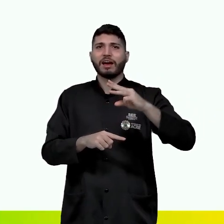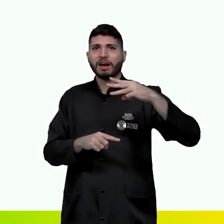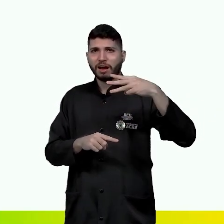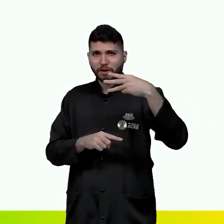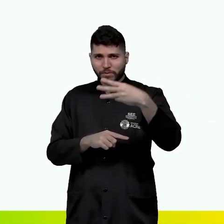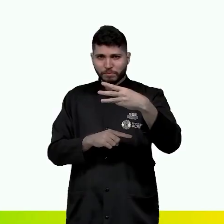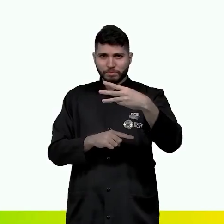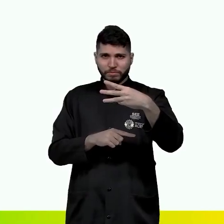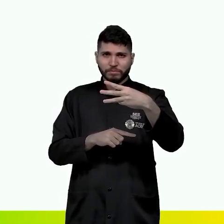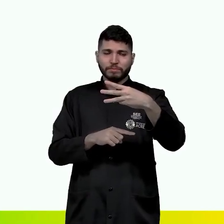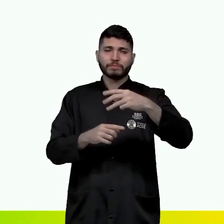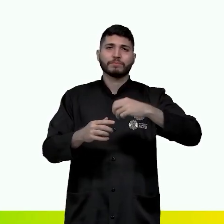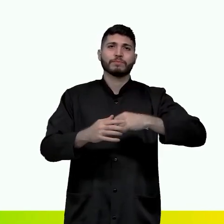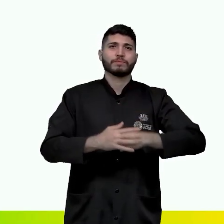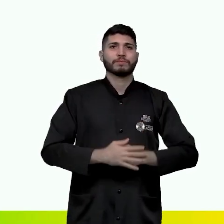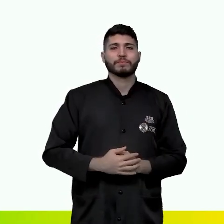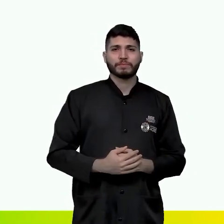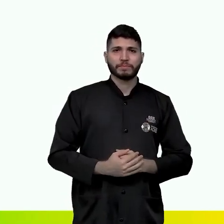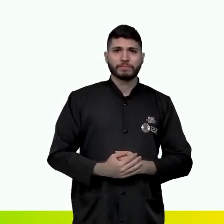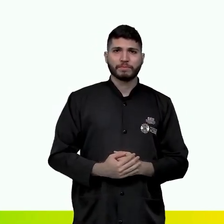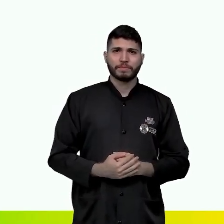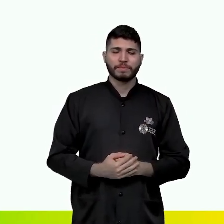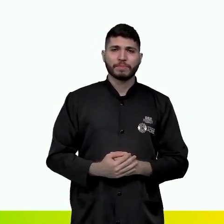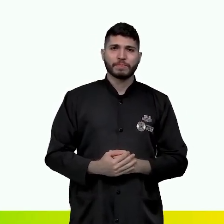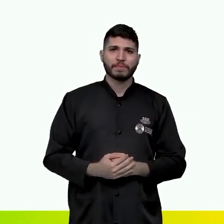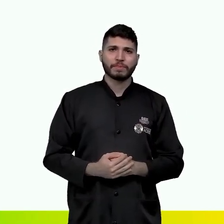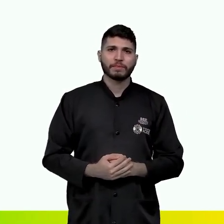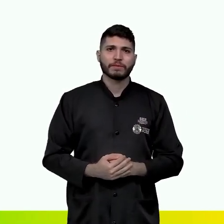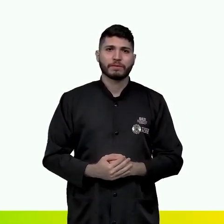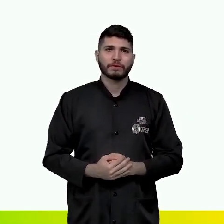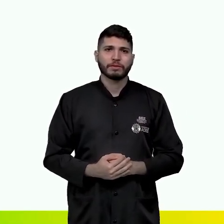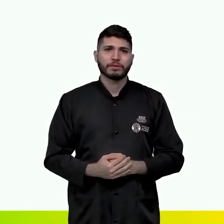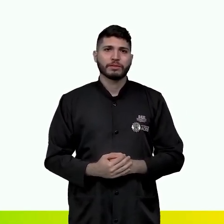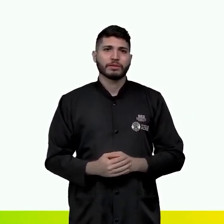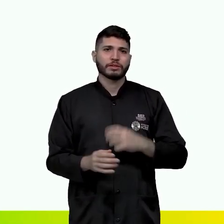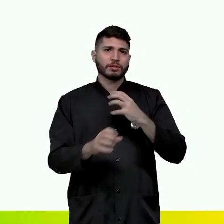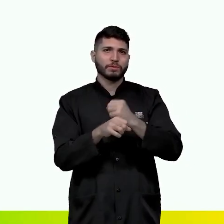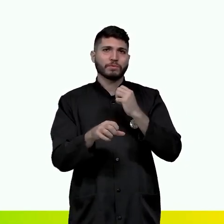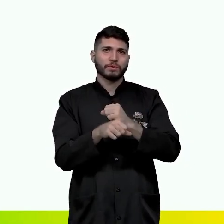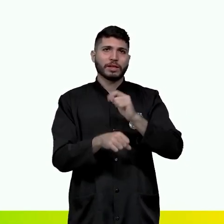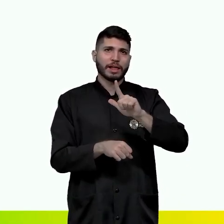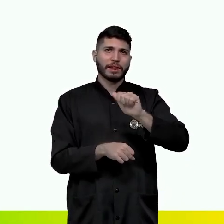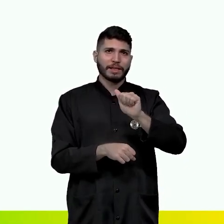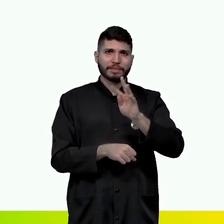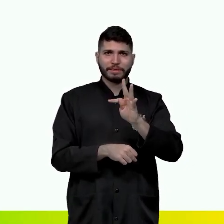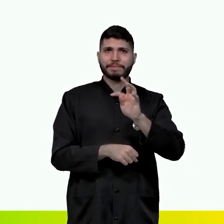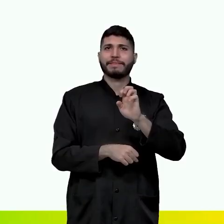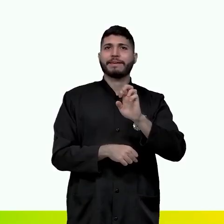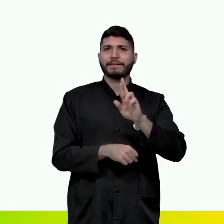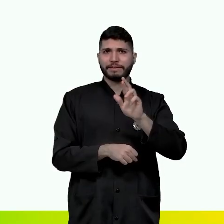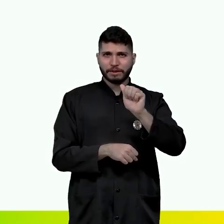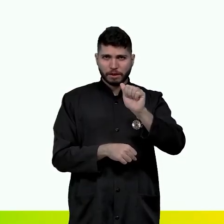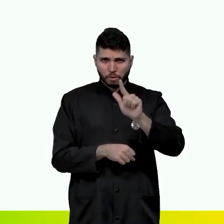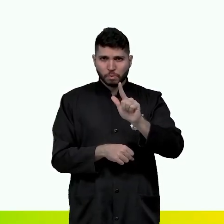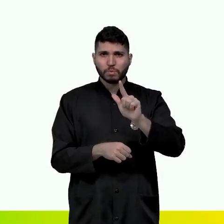você indicar a área lateral, a área da superfície, eu vou pedir para você imaginar o